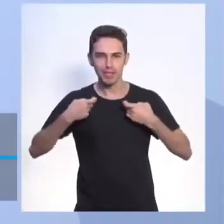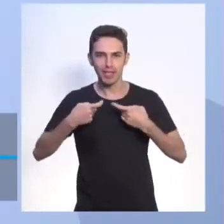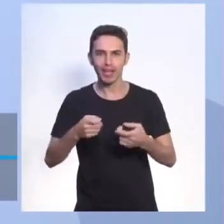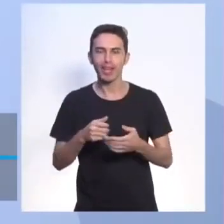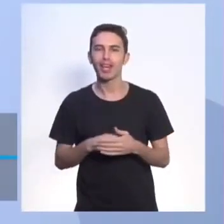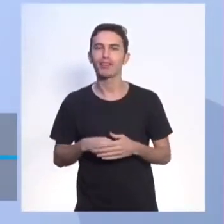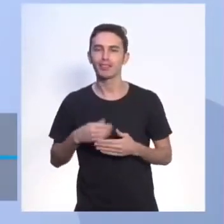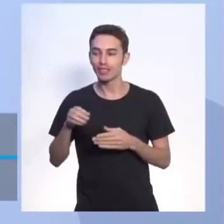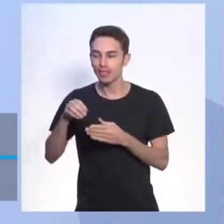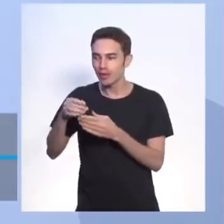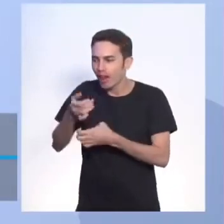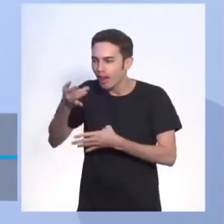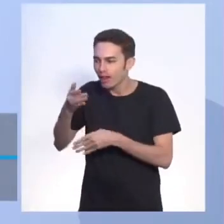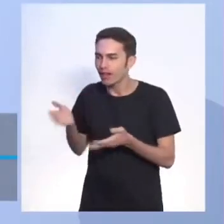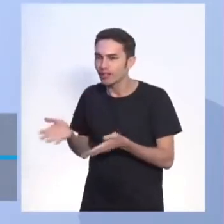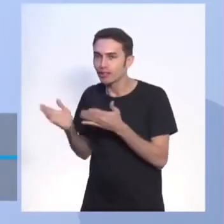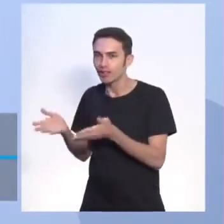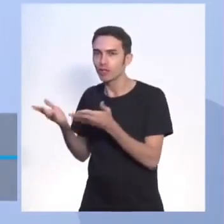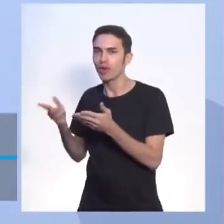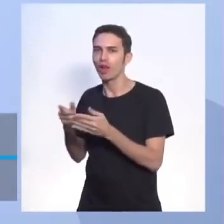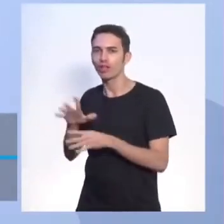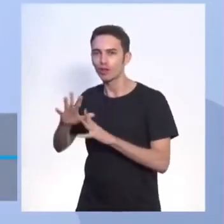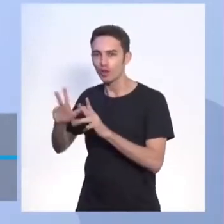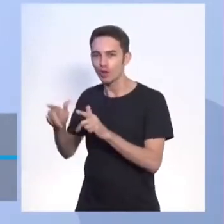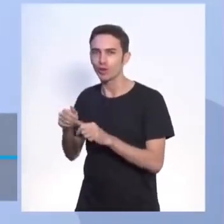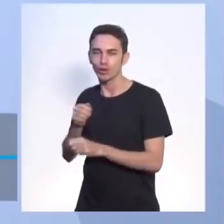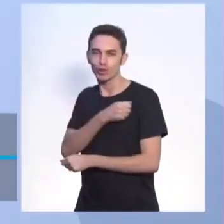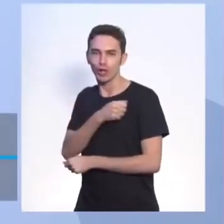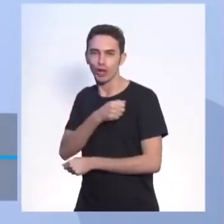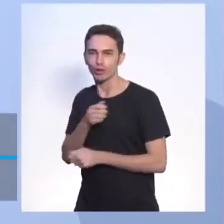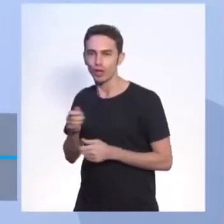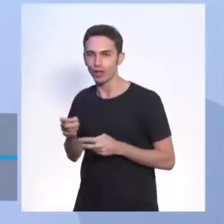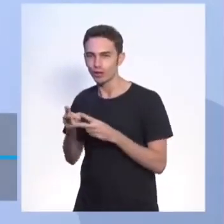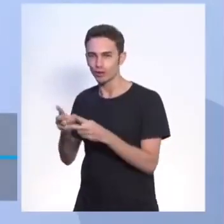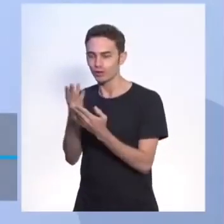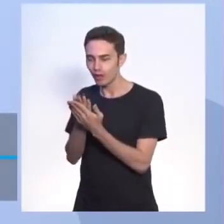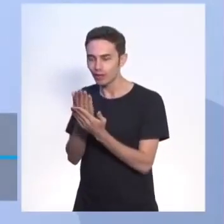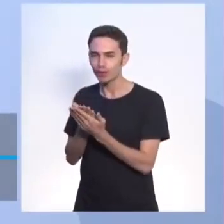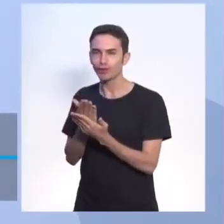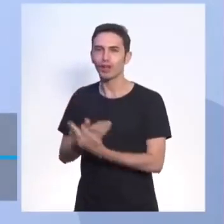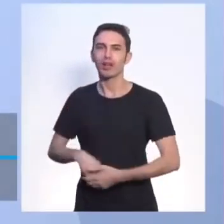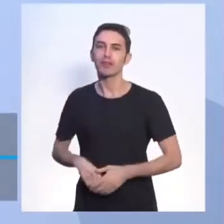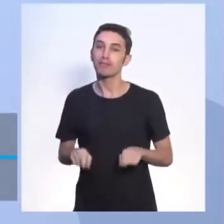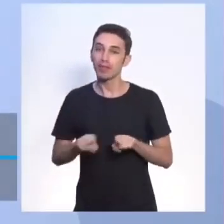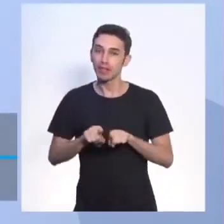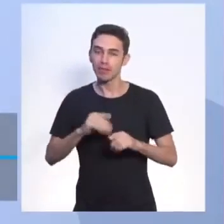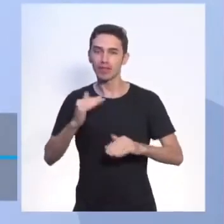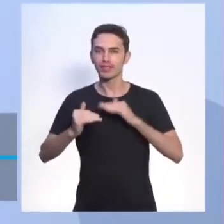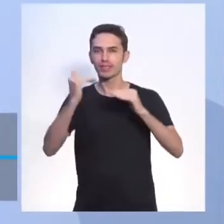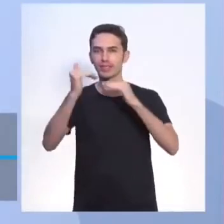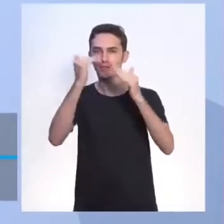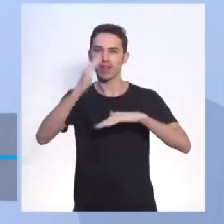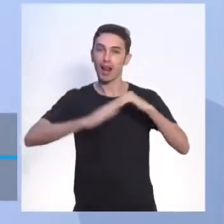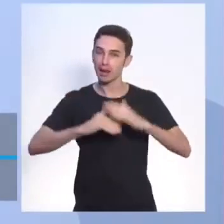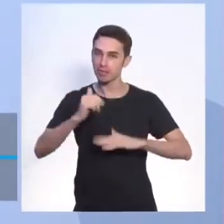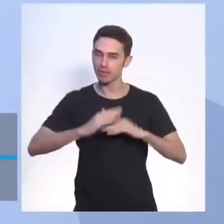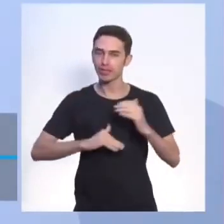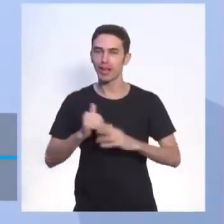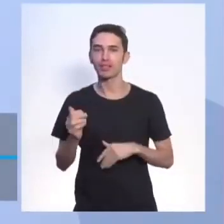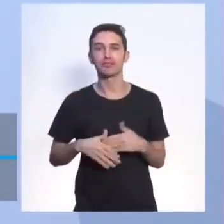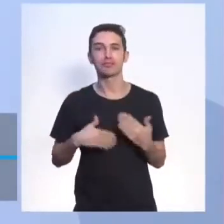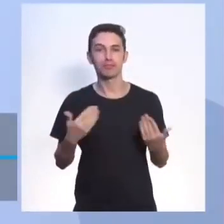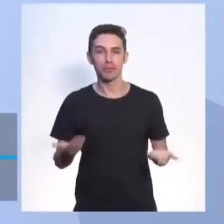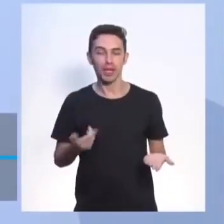no chatinho, estimulando essa garotada a continuar a estudando e a desenvolvendo as